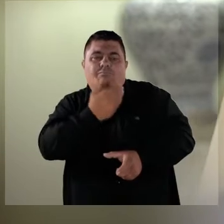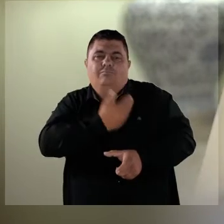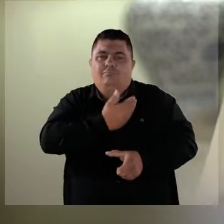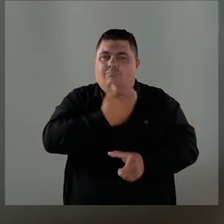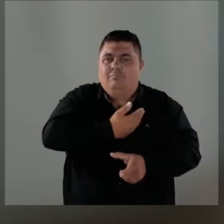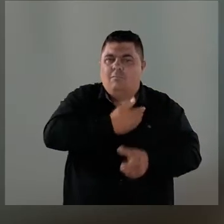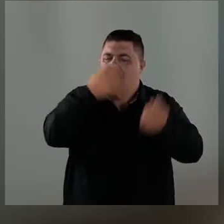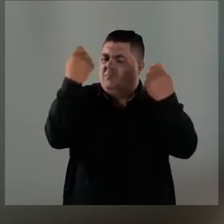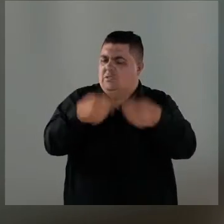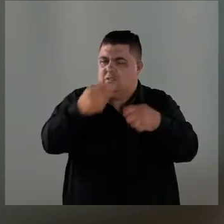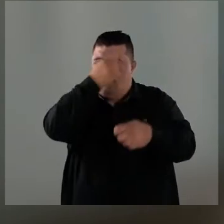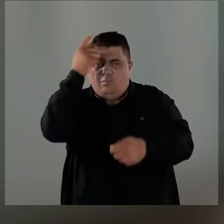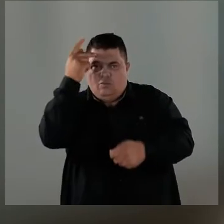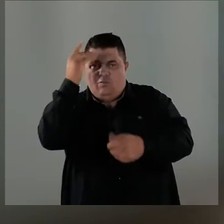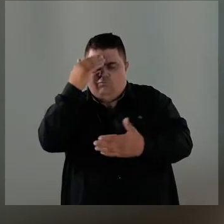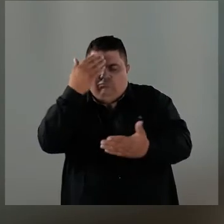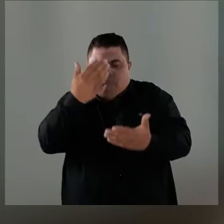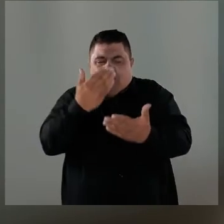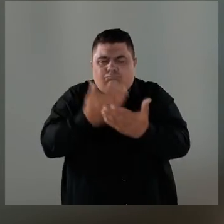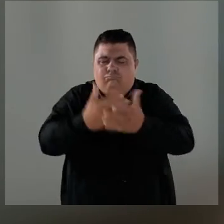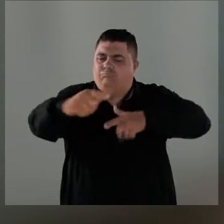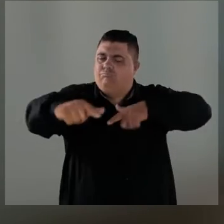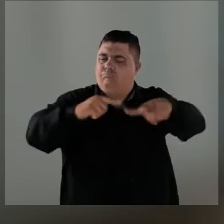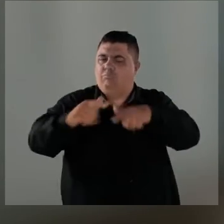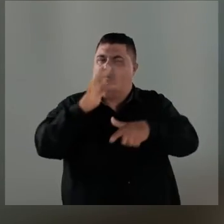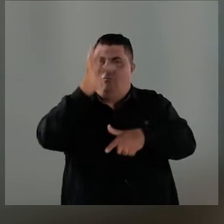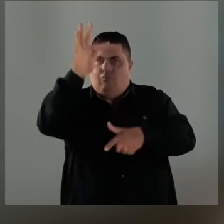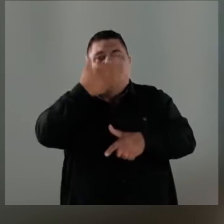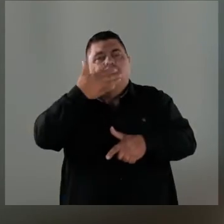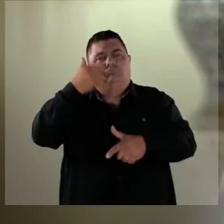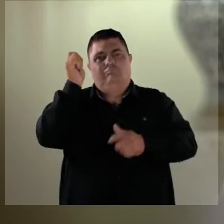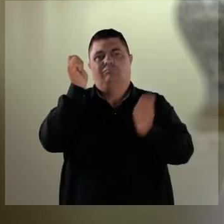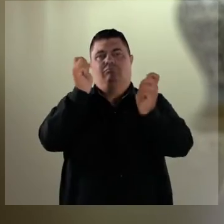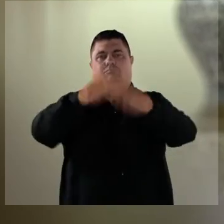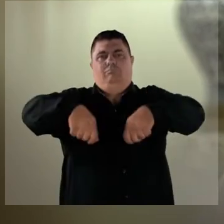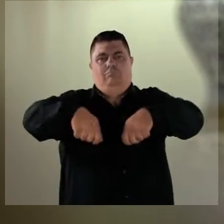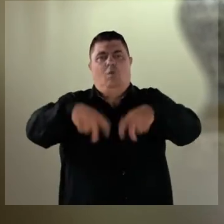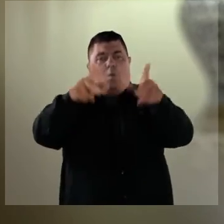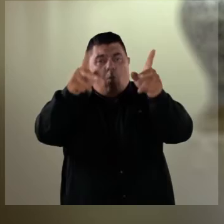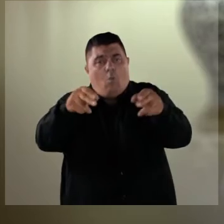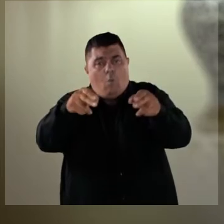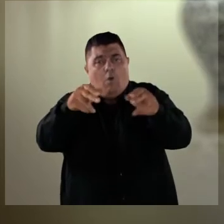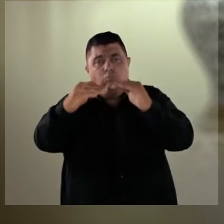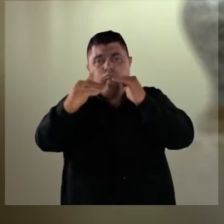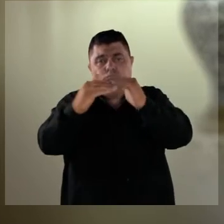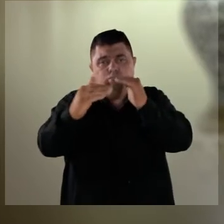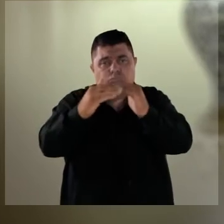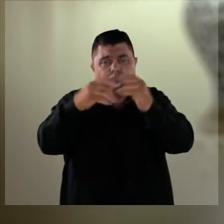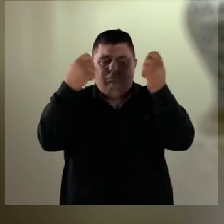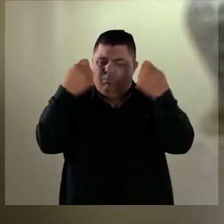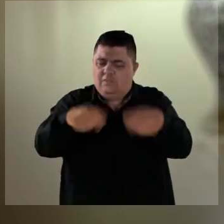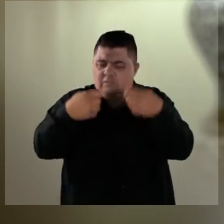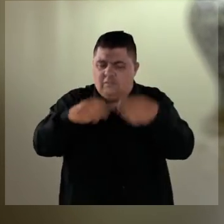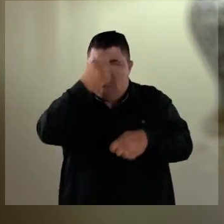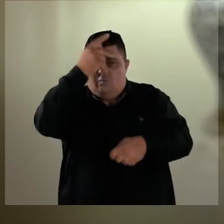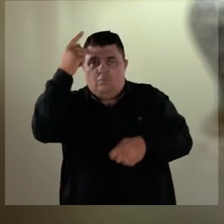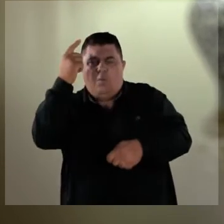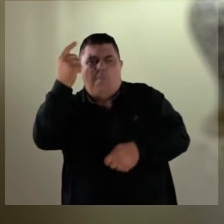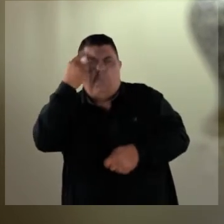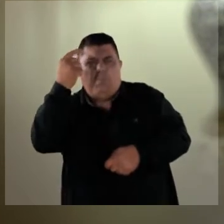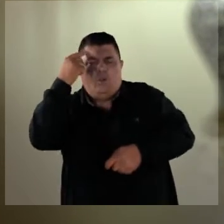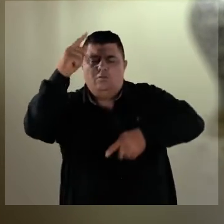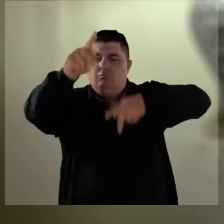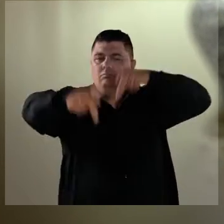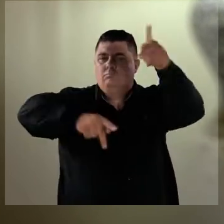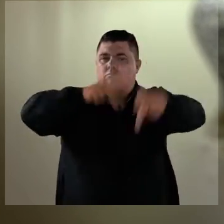meu amigo, merece alguém que trabalhe e acredita em um futuro melhor. Assim como você, fala do candidato, merece